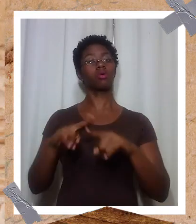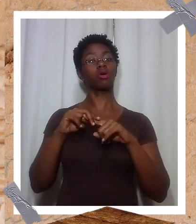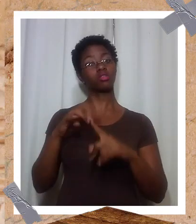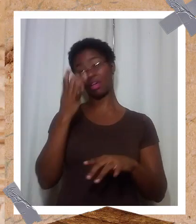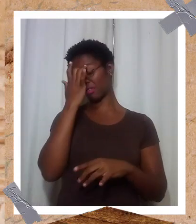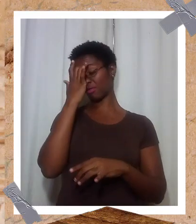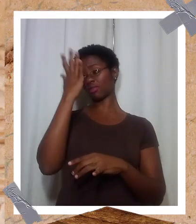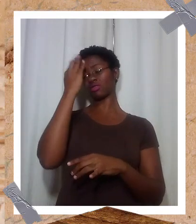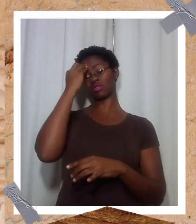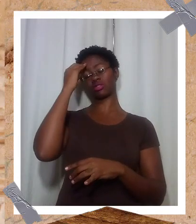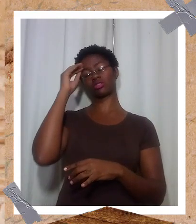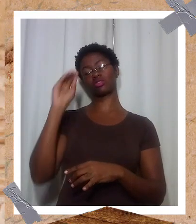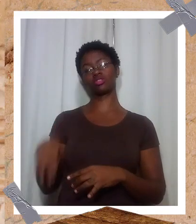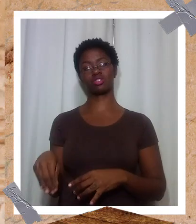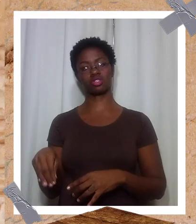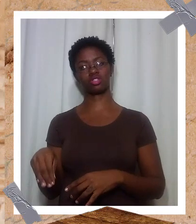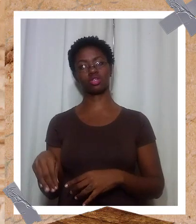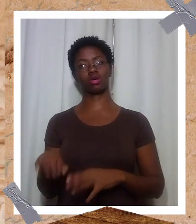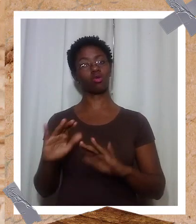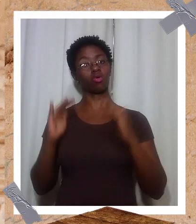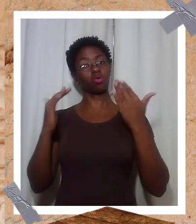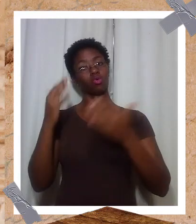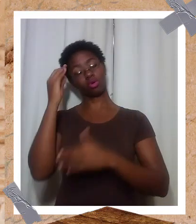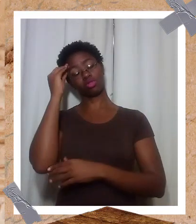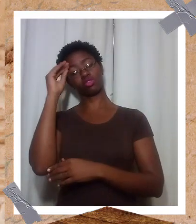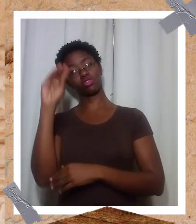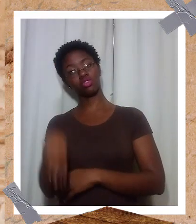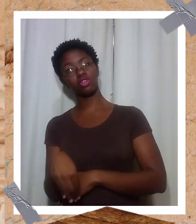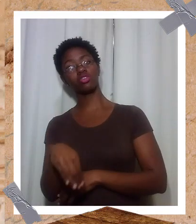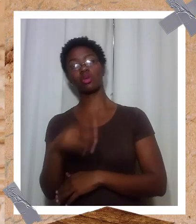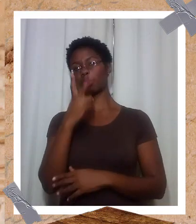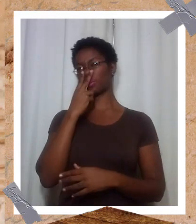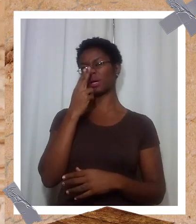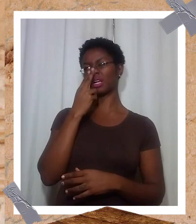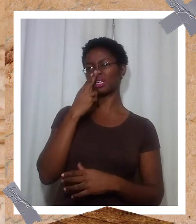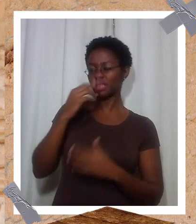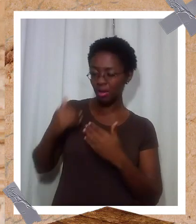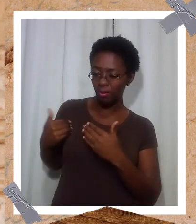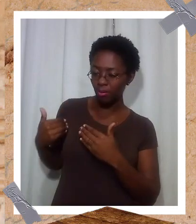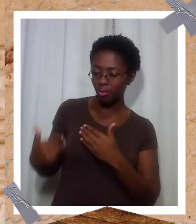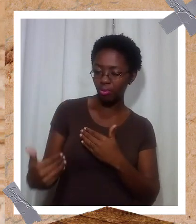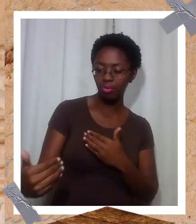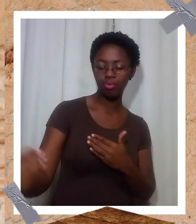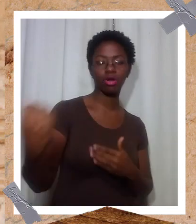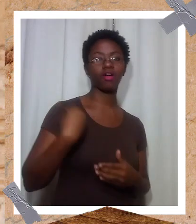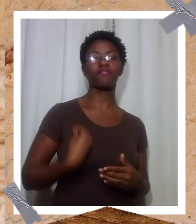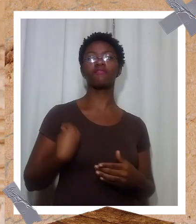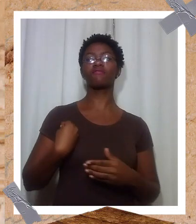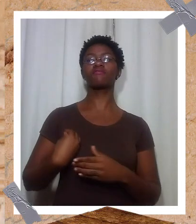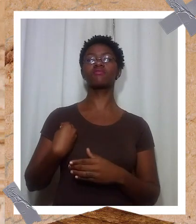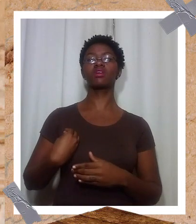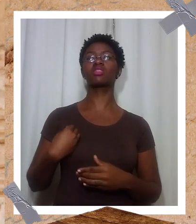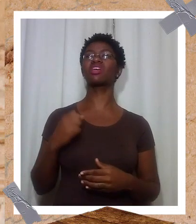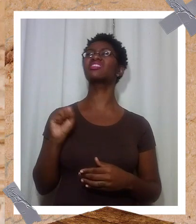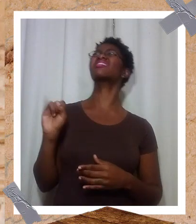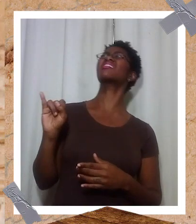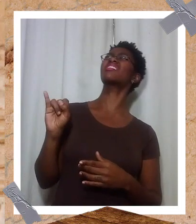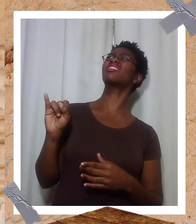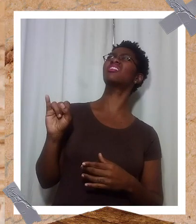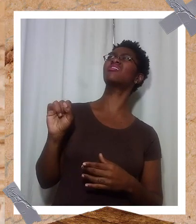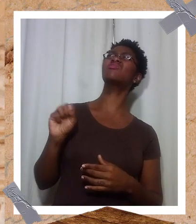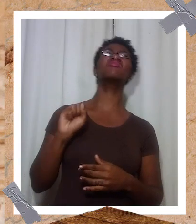desistir. E aí, quando você desiste, você carregar pelo resto da sua vida o si. Esse é o meu maior medo até